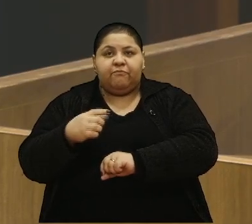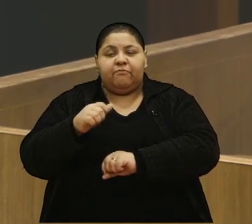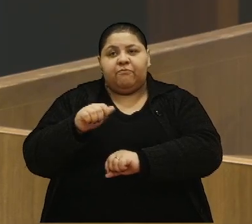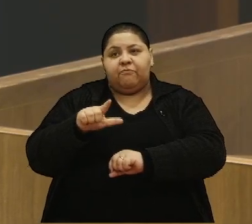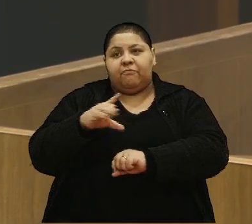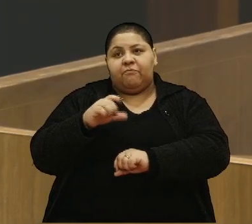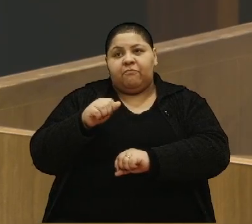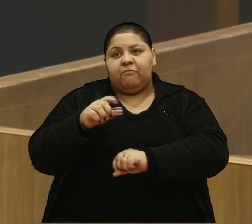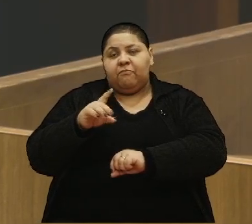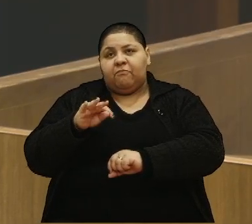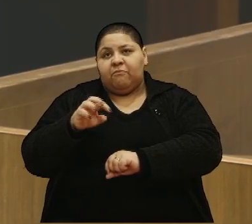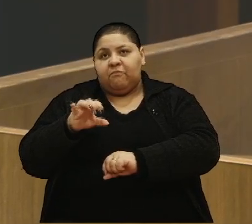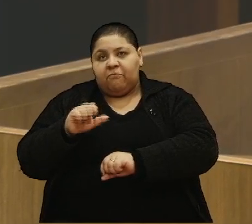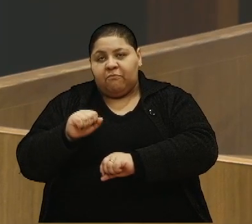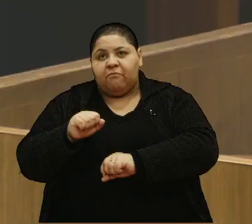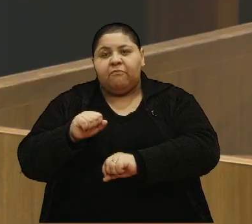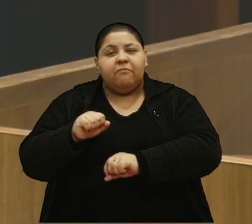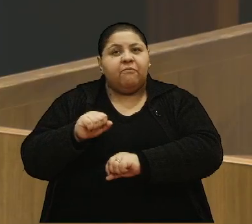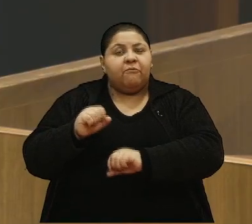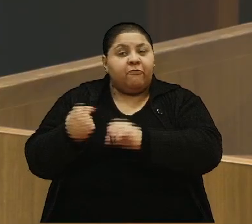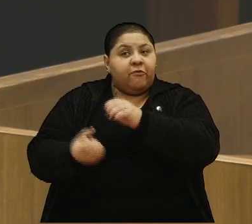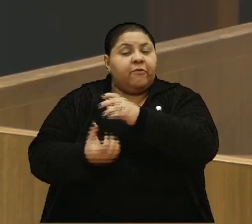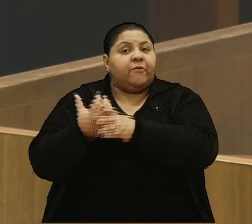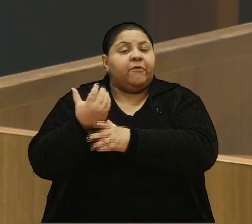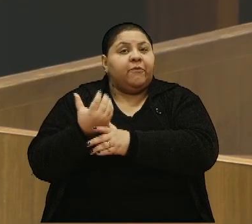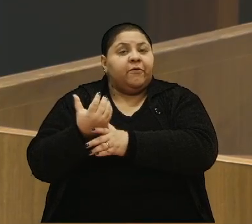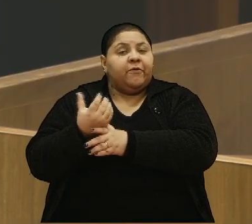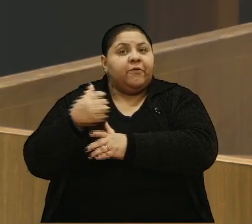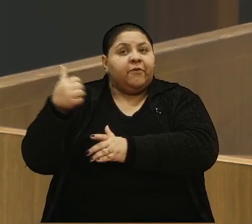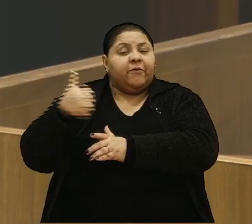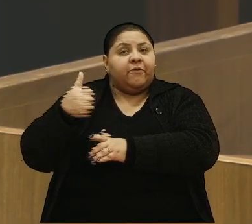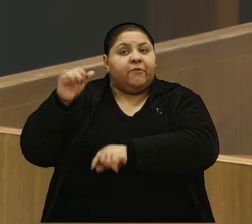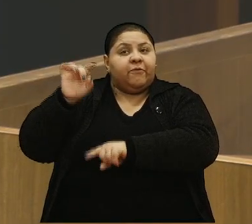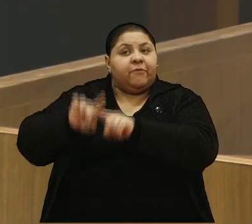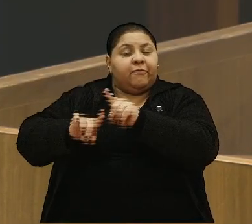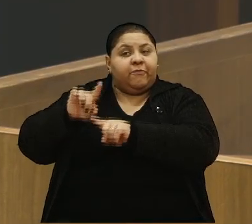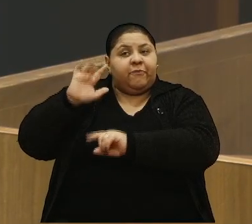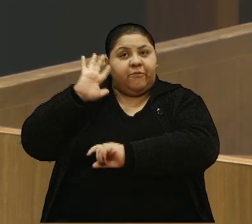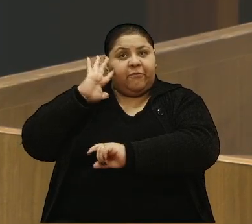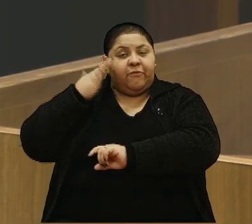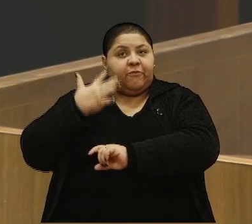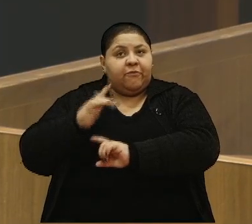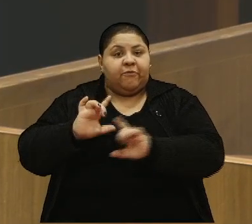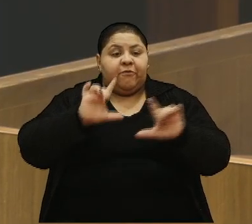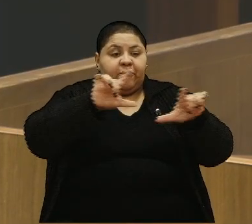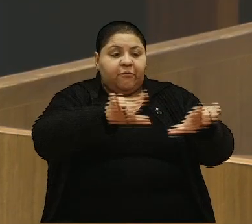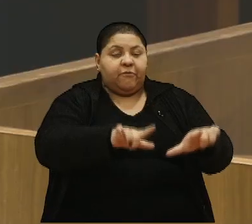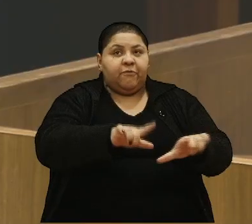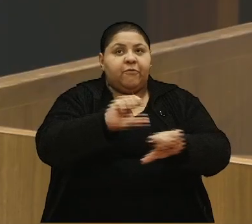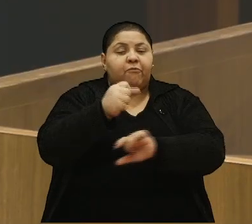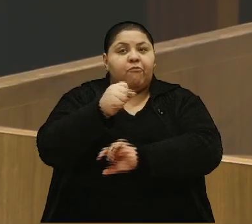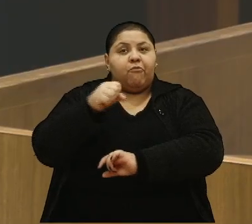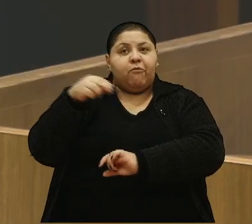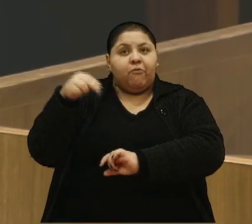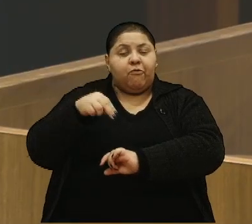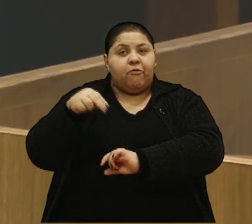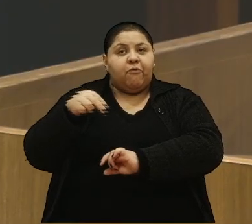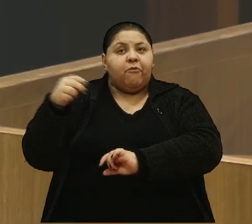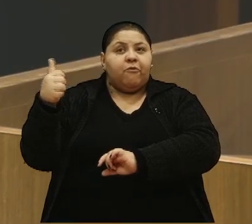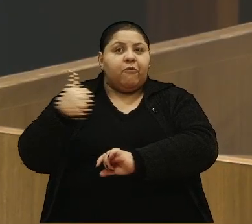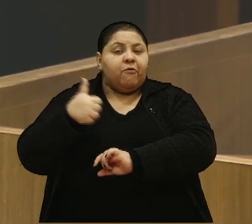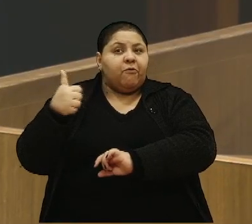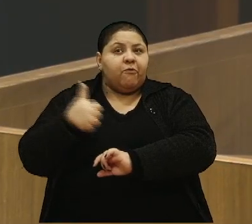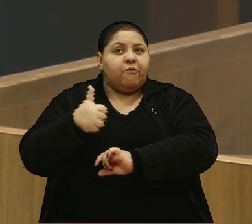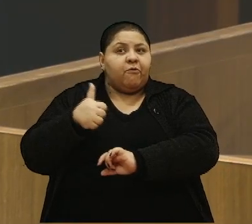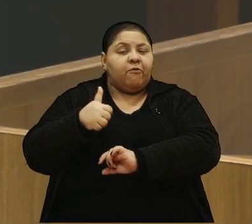Alcateias Amigas de Mogli foi criada. A primeira atividade ocorreu na sede 8 de novembro. O primeiro